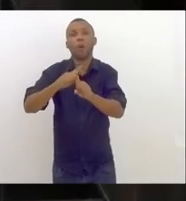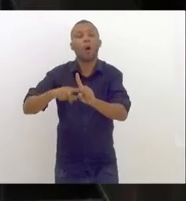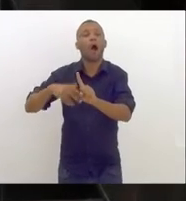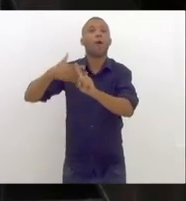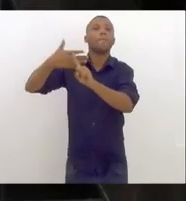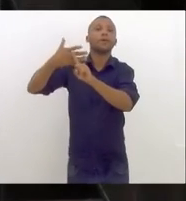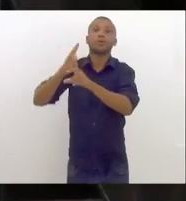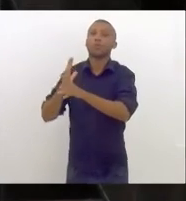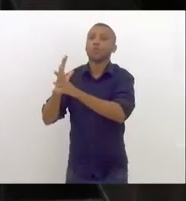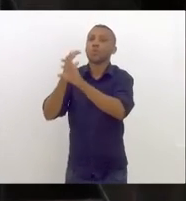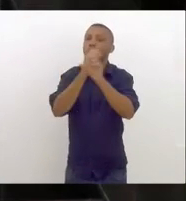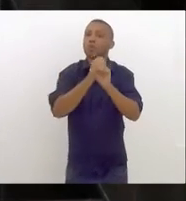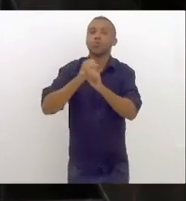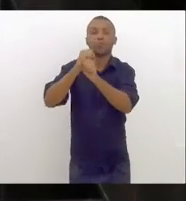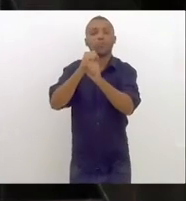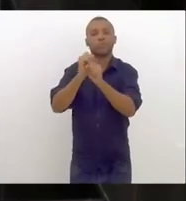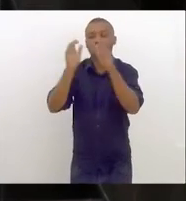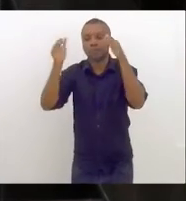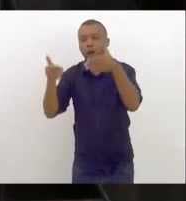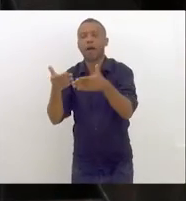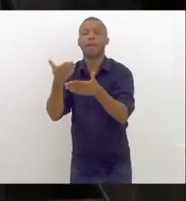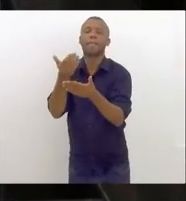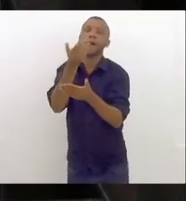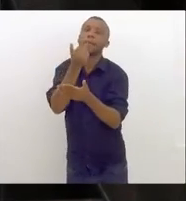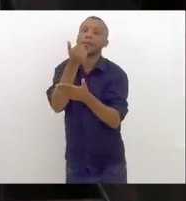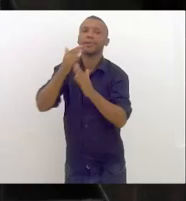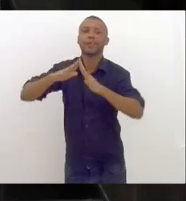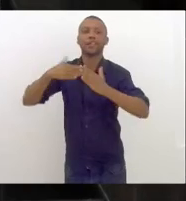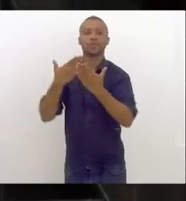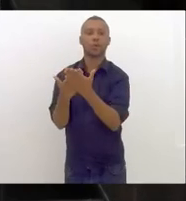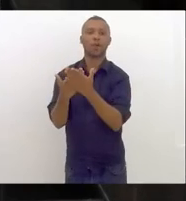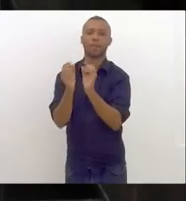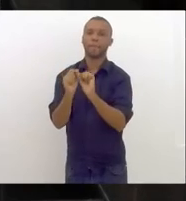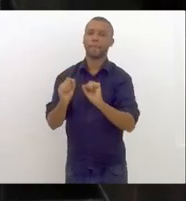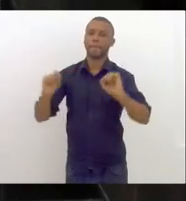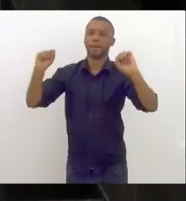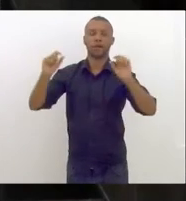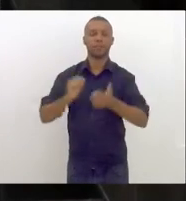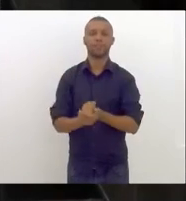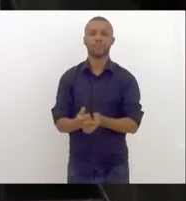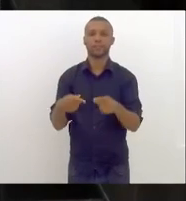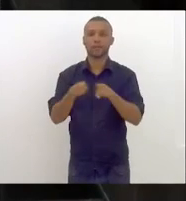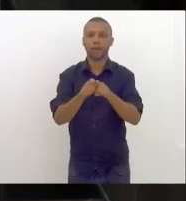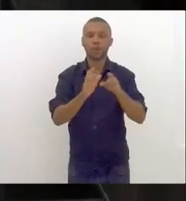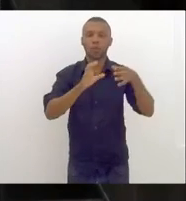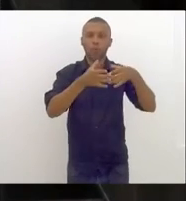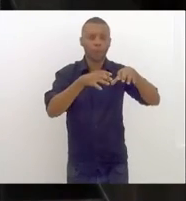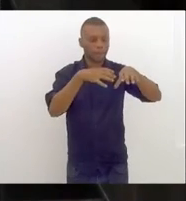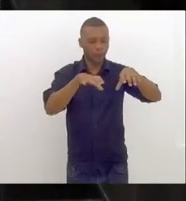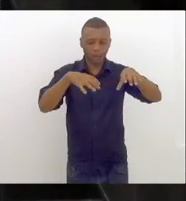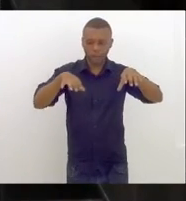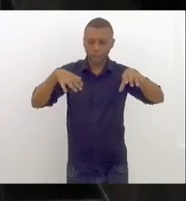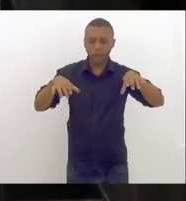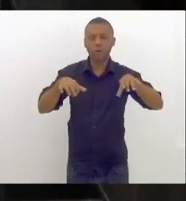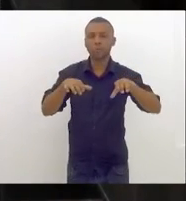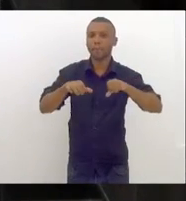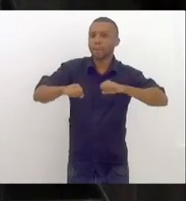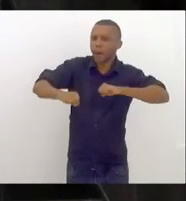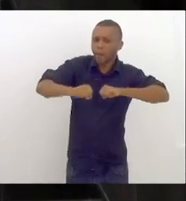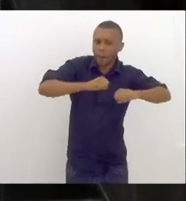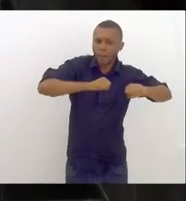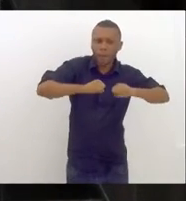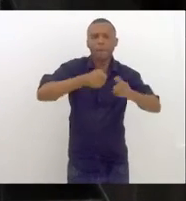escolar é claro de outros outros grupos e outros Campos se movimentam e por exemplo me chegou